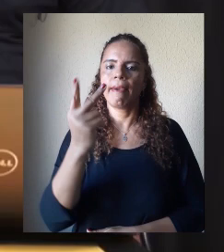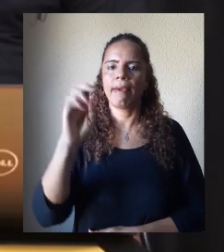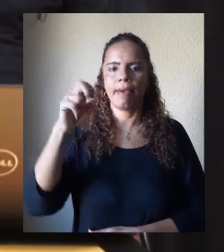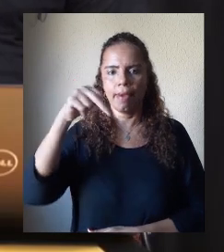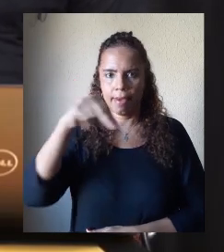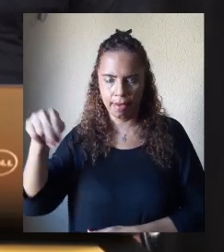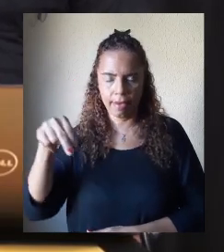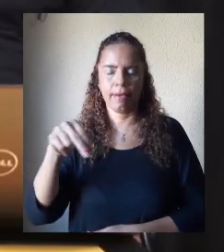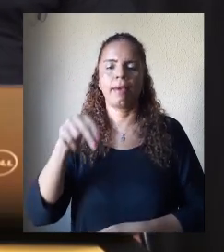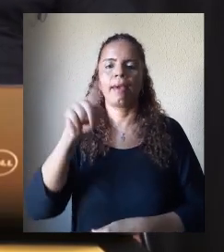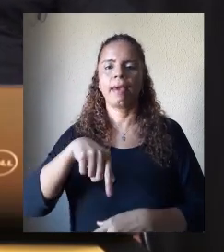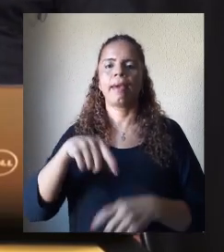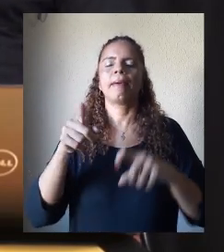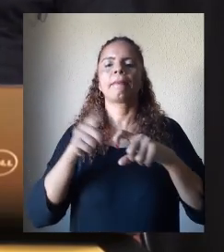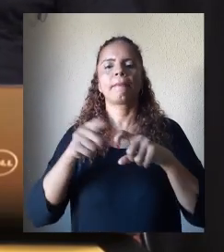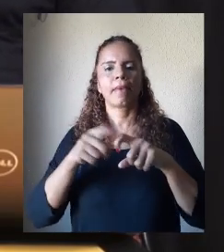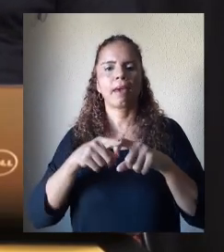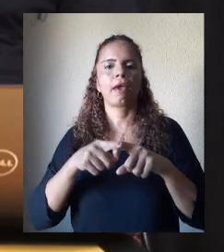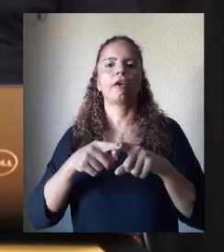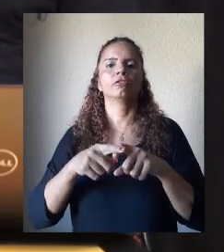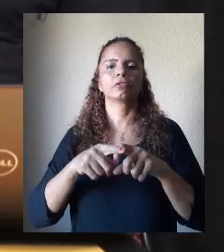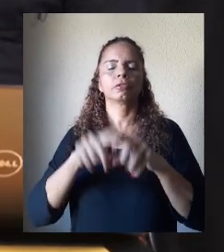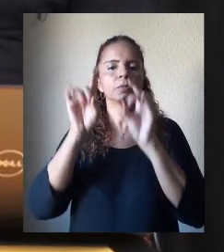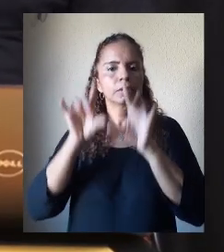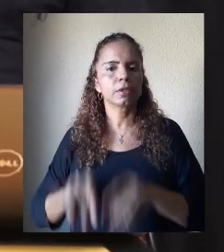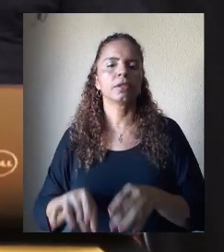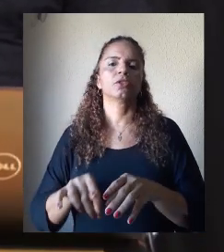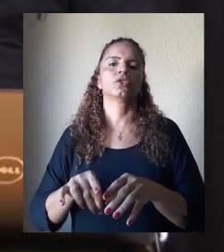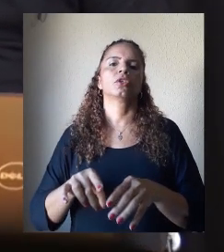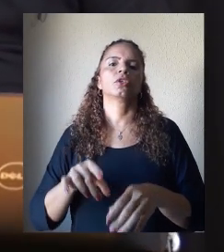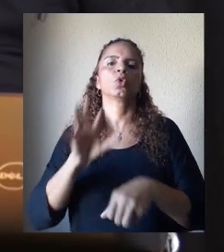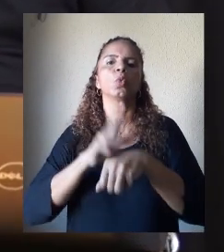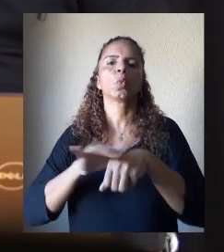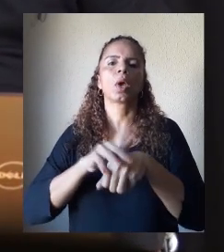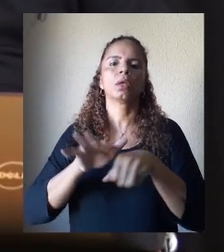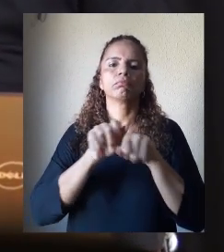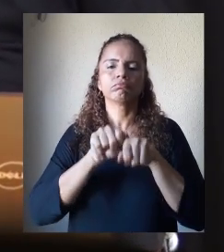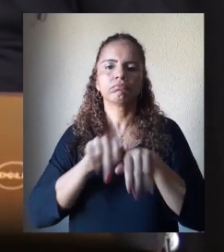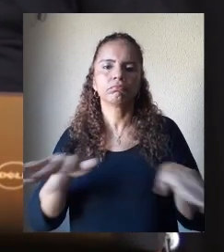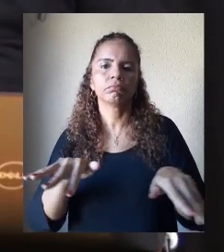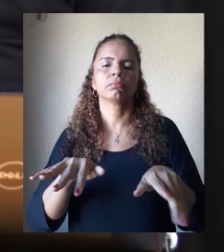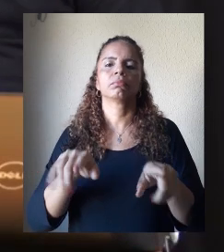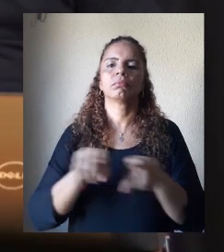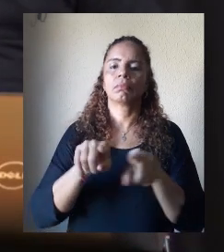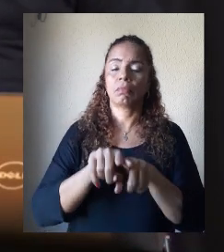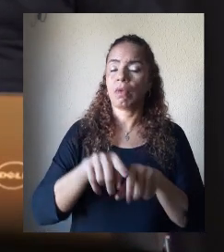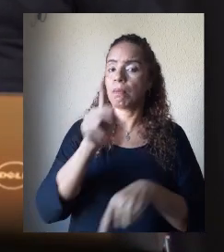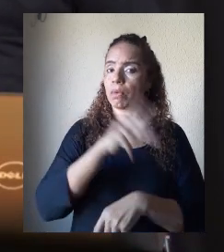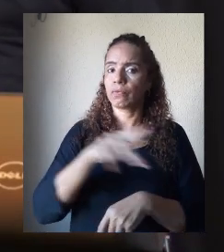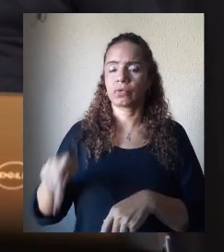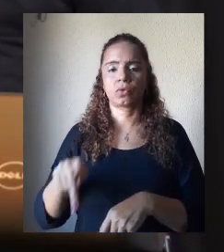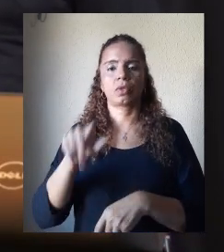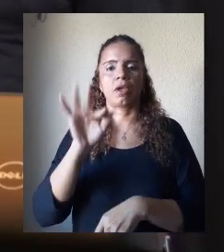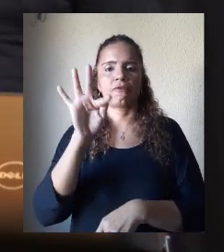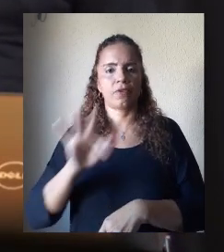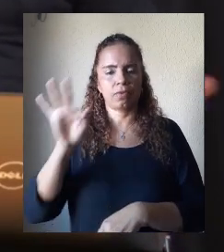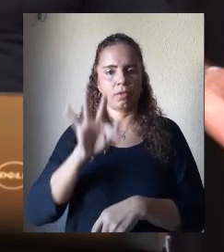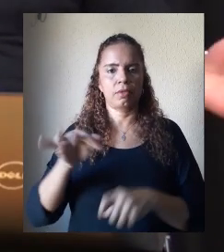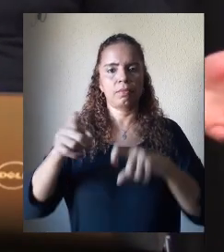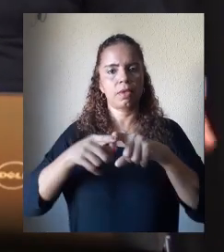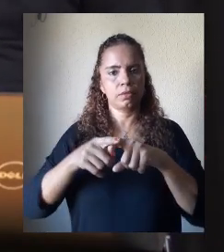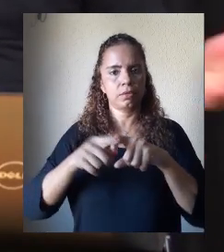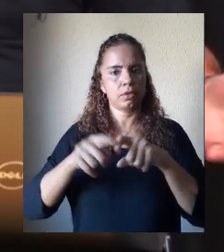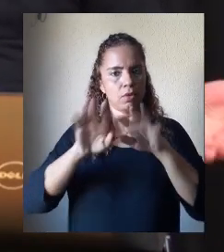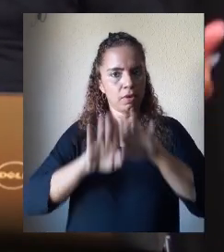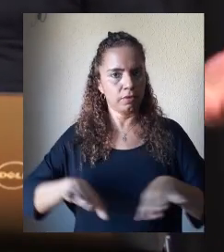e epidemiologia de doenças infecciosas e parasitárias, é professor do Departamento de Saúde Comunitária da FAMED da UFC, e eu